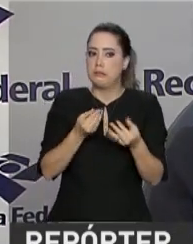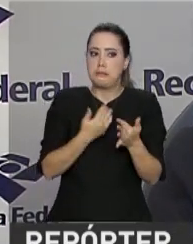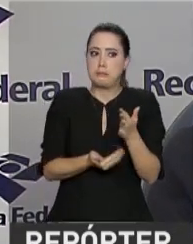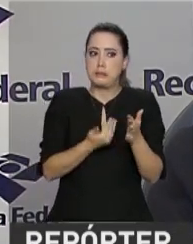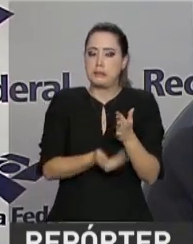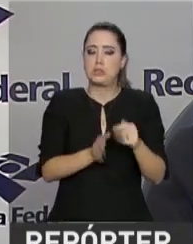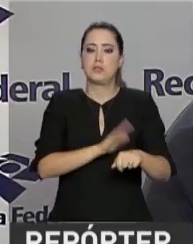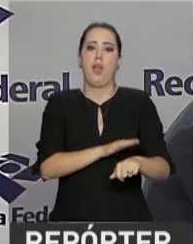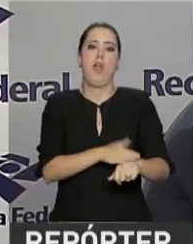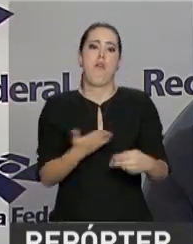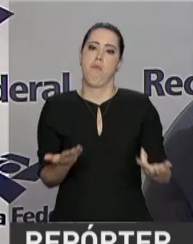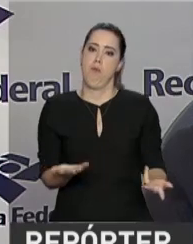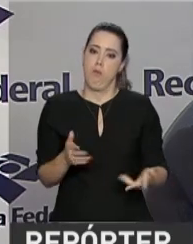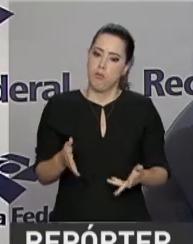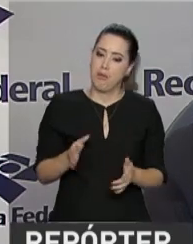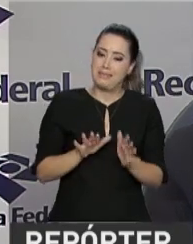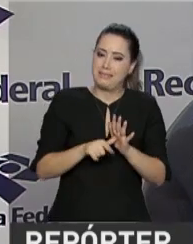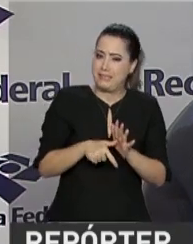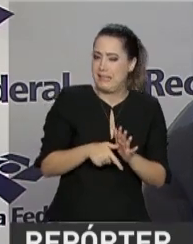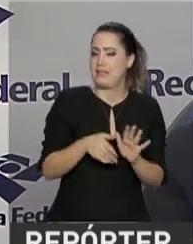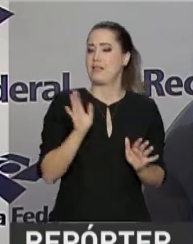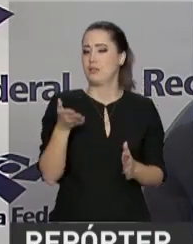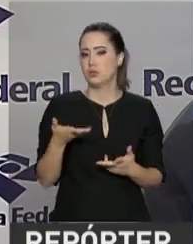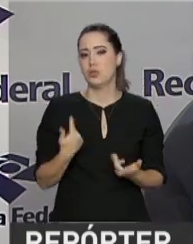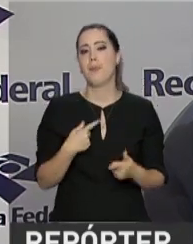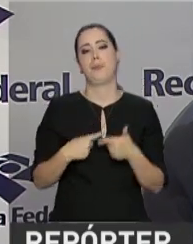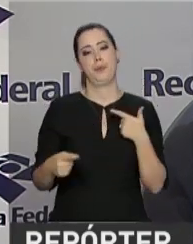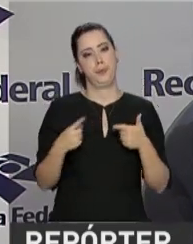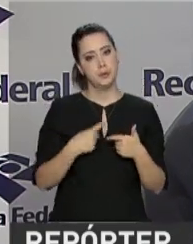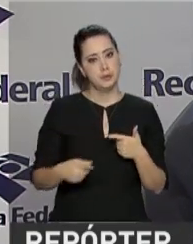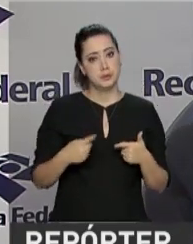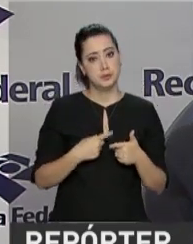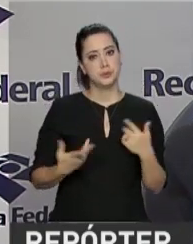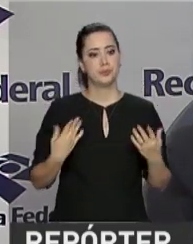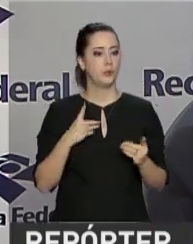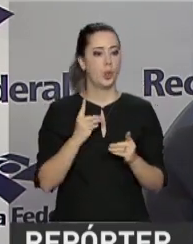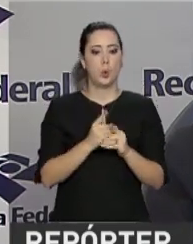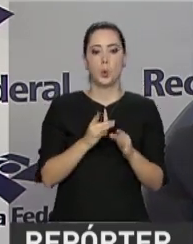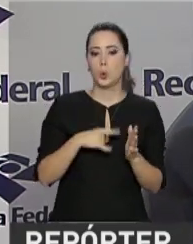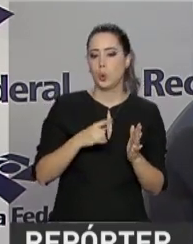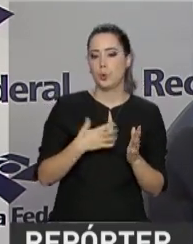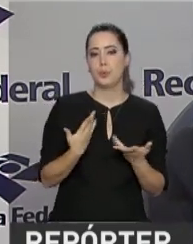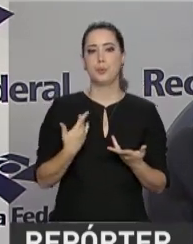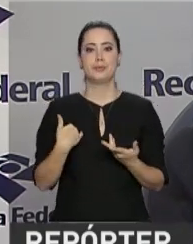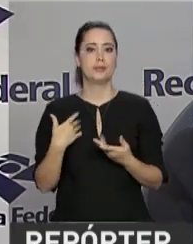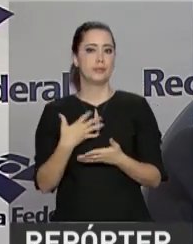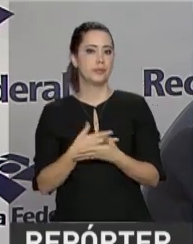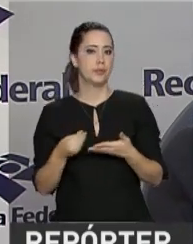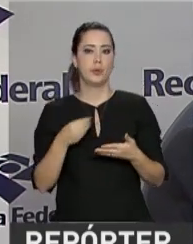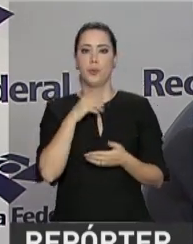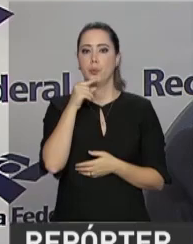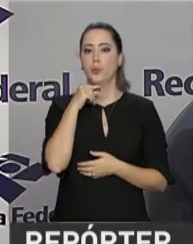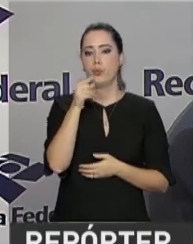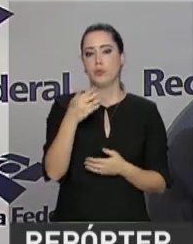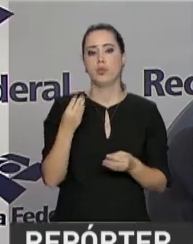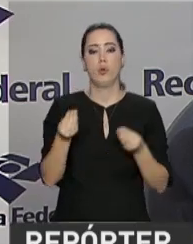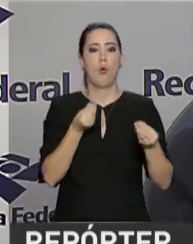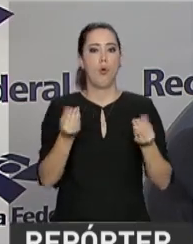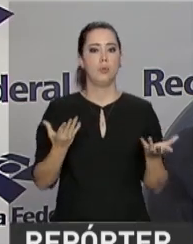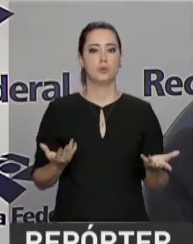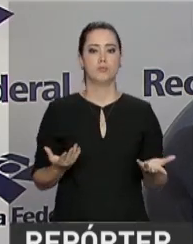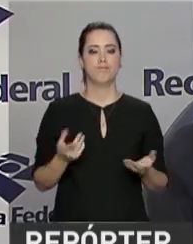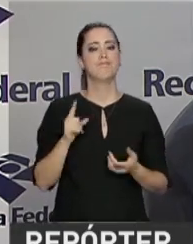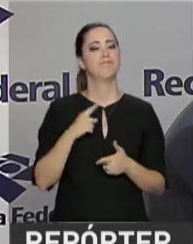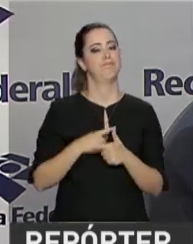deixa para a última hora às vezes não consegue é é achado o começo eu tirar suas dúvidas e aí fica